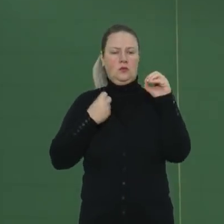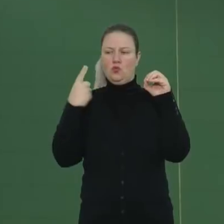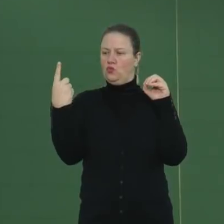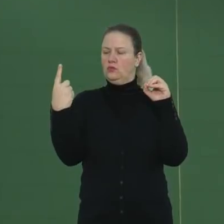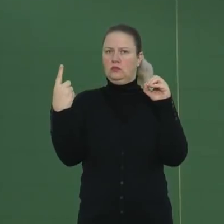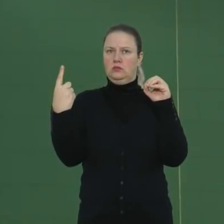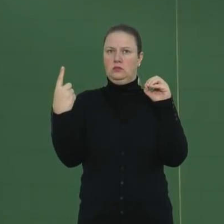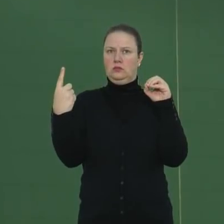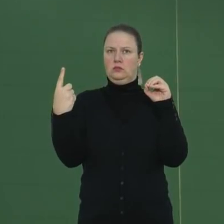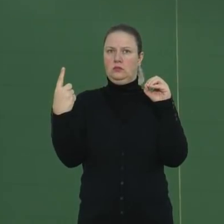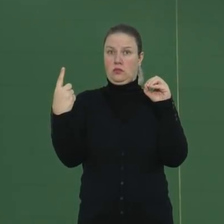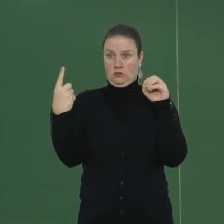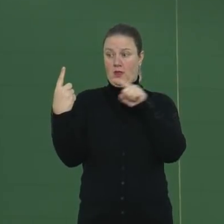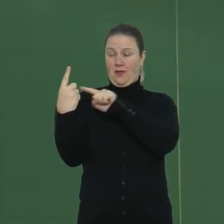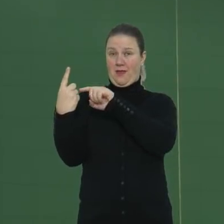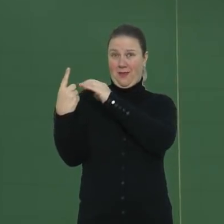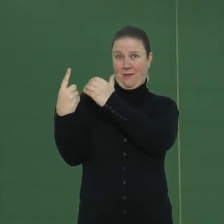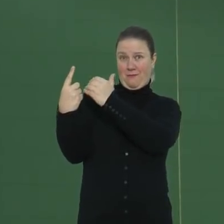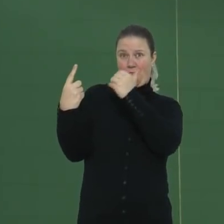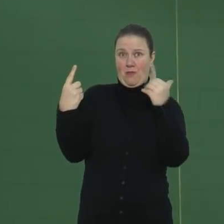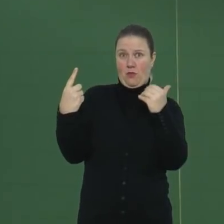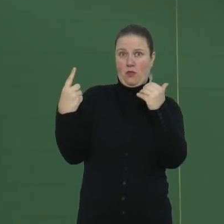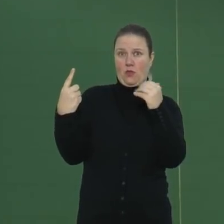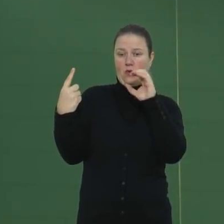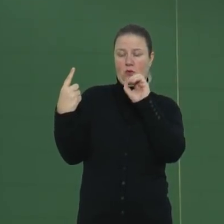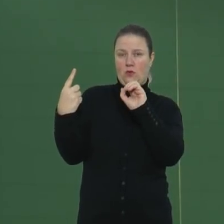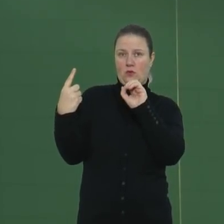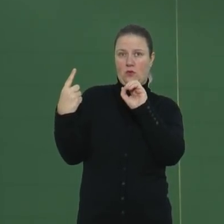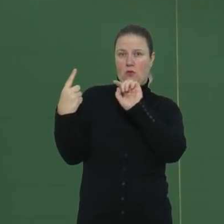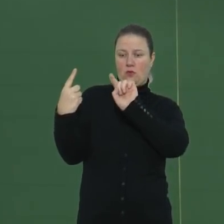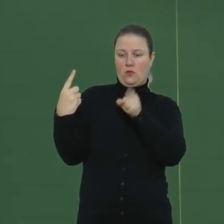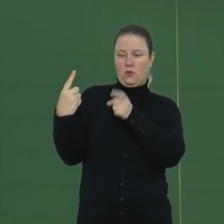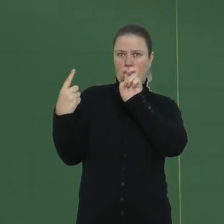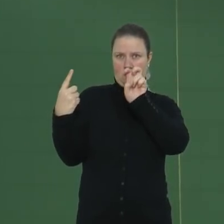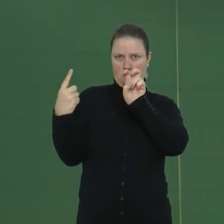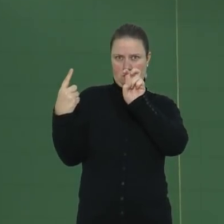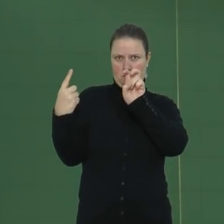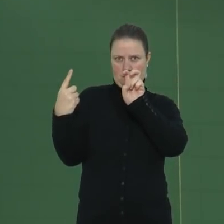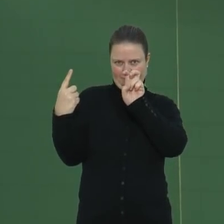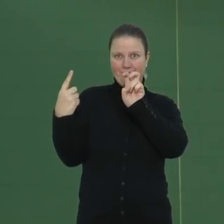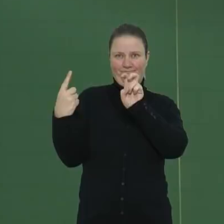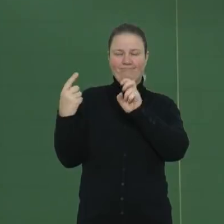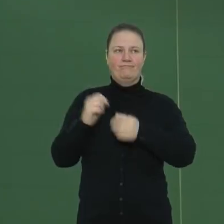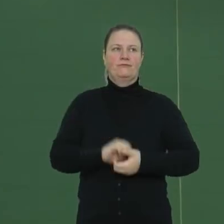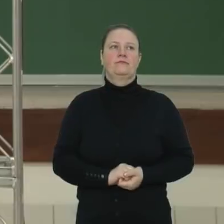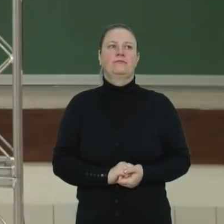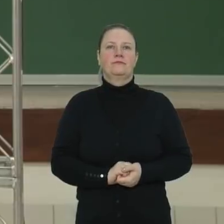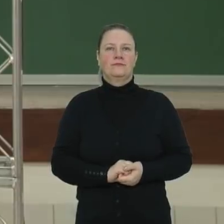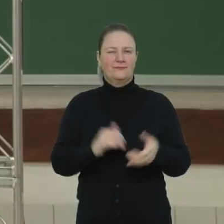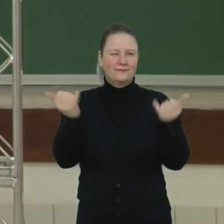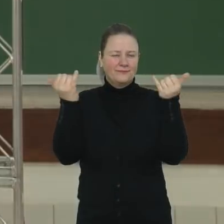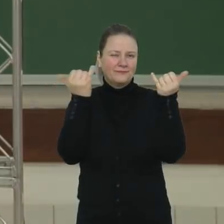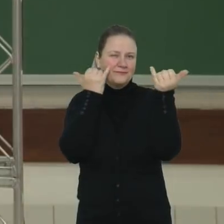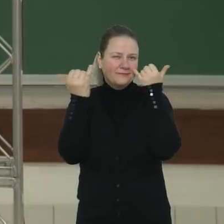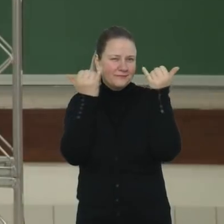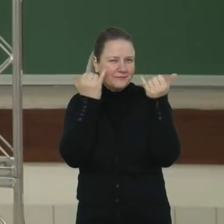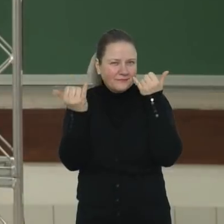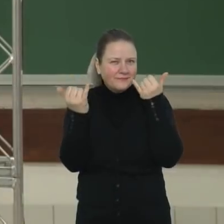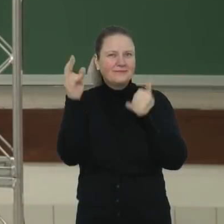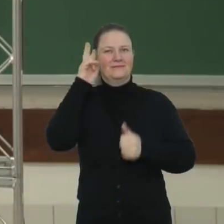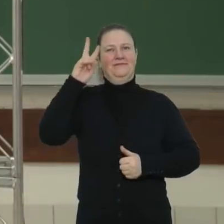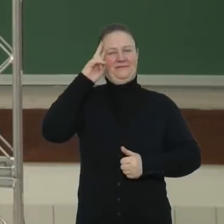Então ele é menor do que 1. Por isso que o nosso gráfico ele está o quê? Decrescendo, ok? Uma informaçãozinha para vocês aí, para vocês